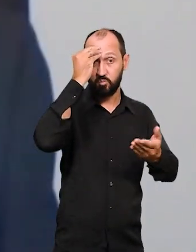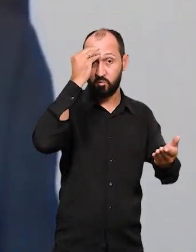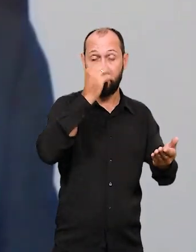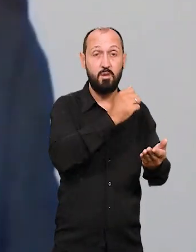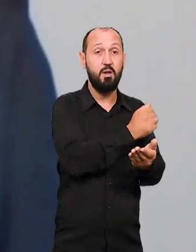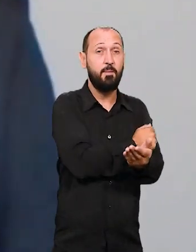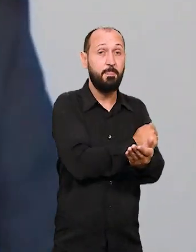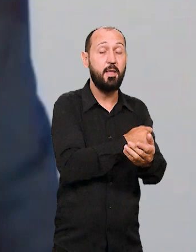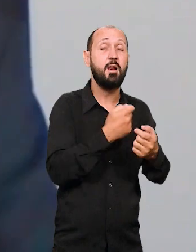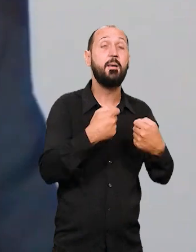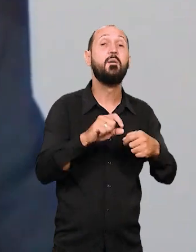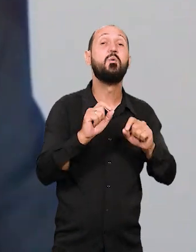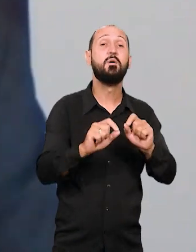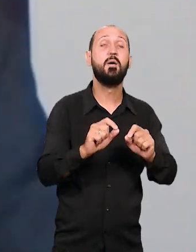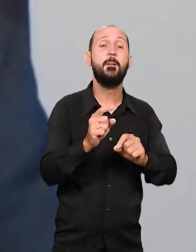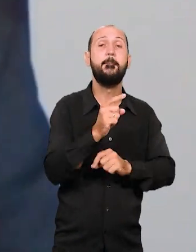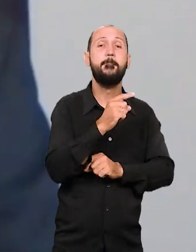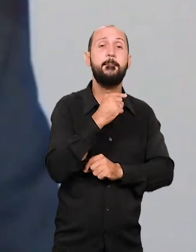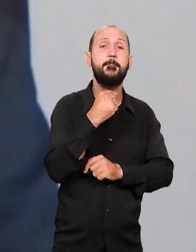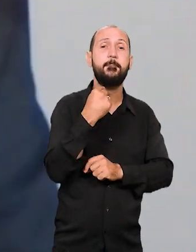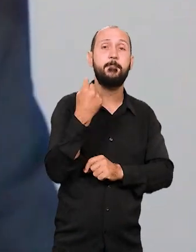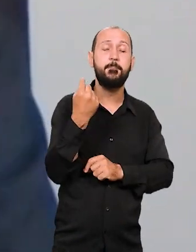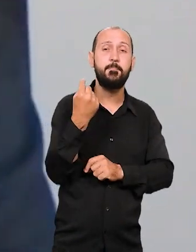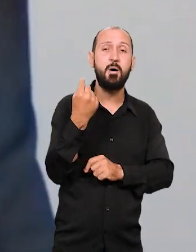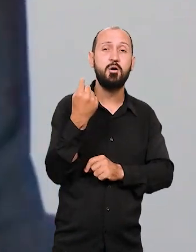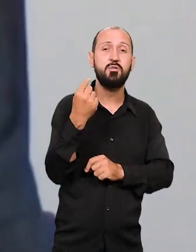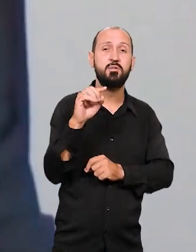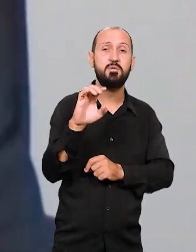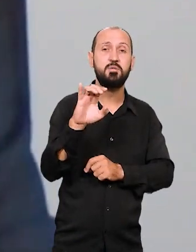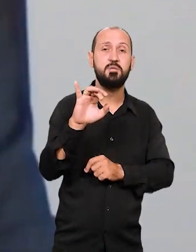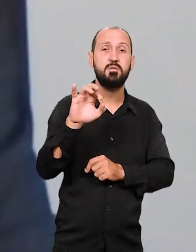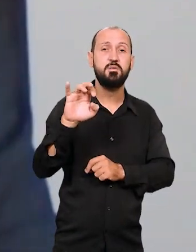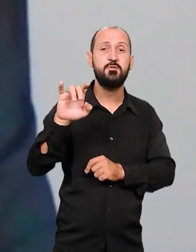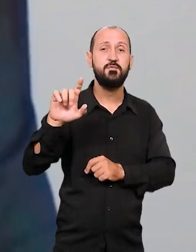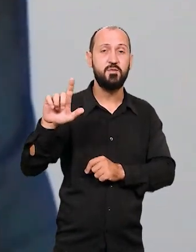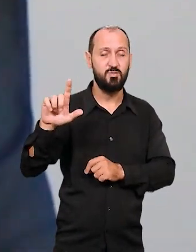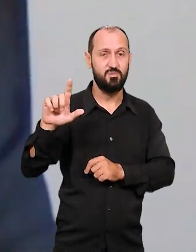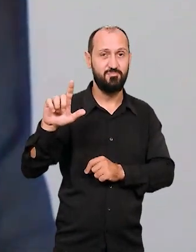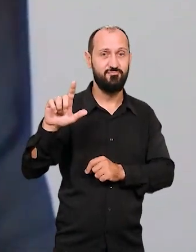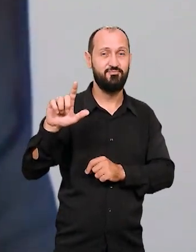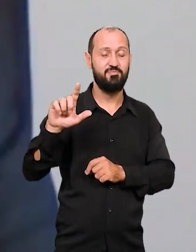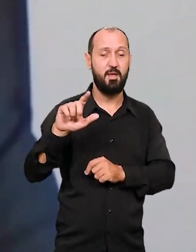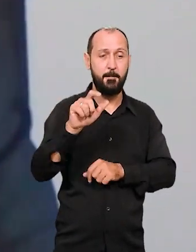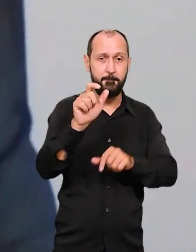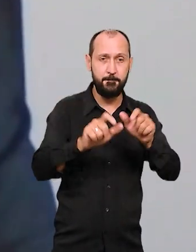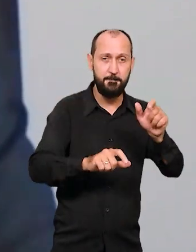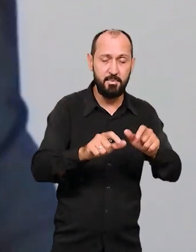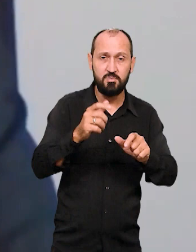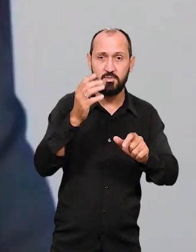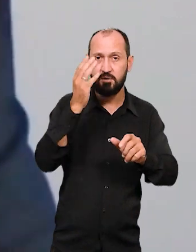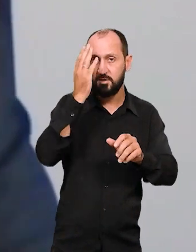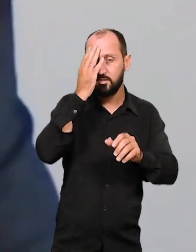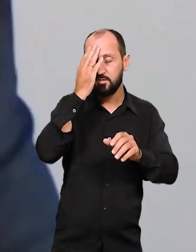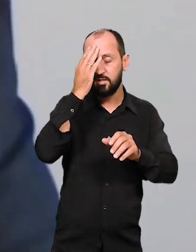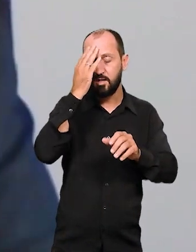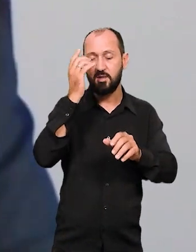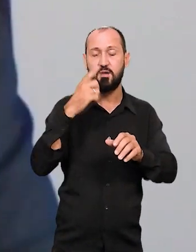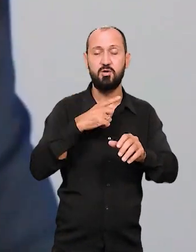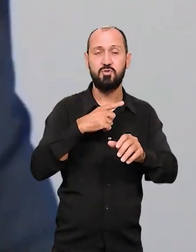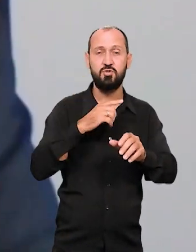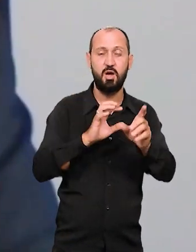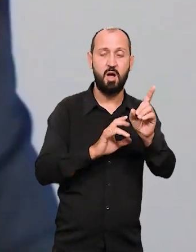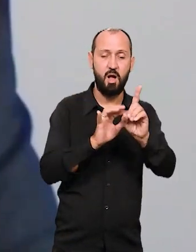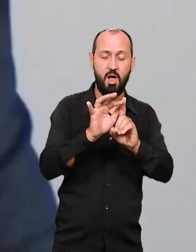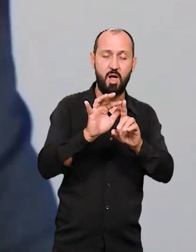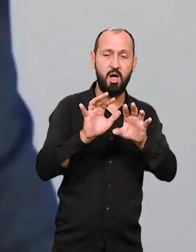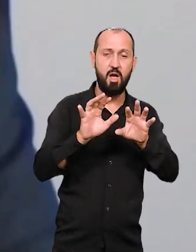meus alunos. A expressão era morte civil. Naquele momento, quando uma pessoa se descobria portadora